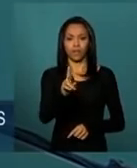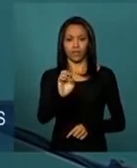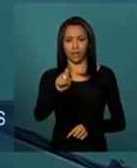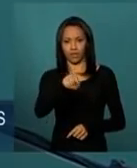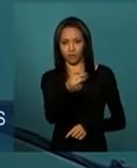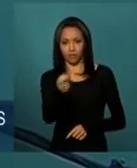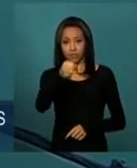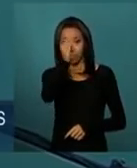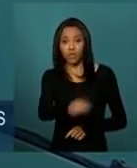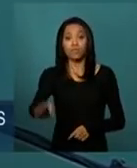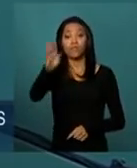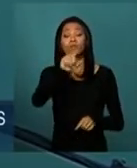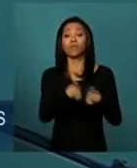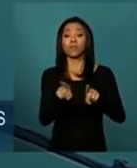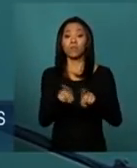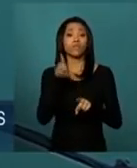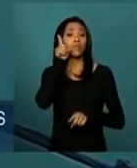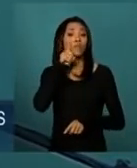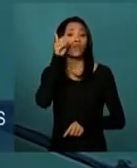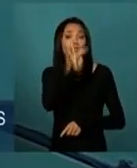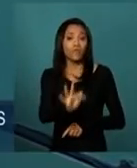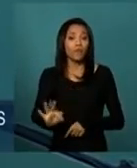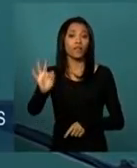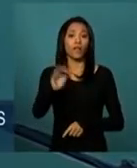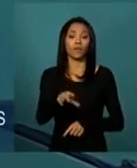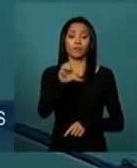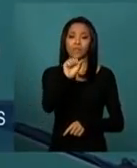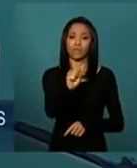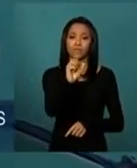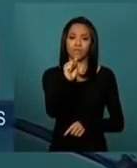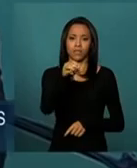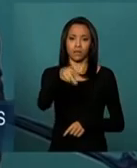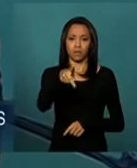excelentíssimo senhor deputado federal Temístico Sampaio,